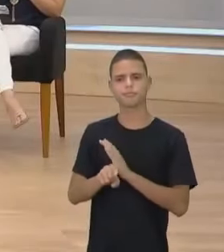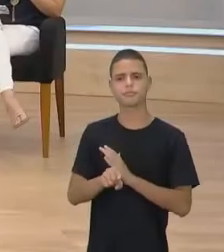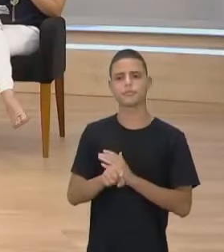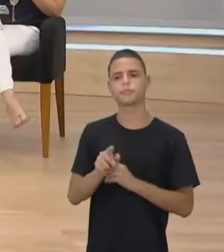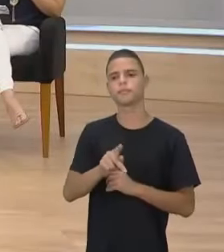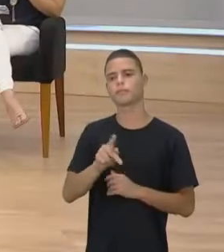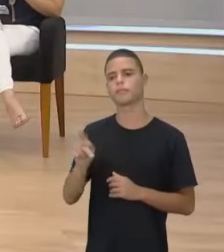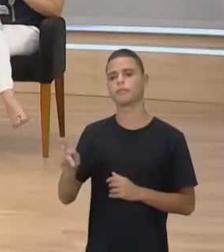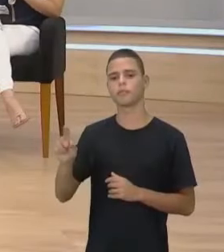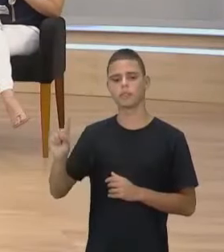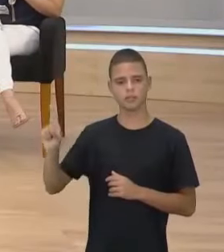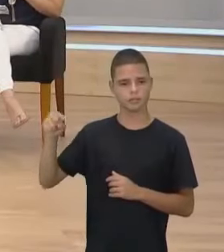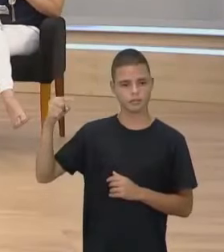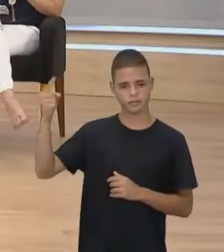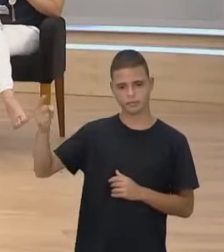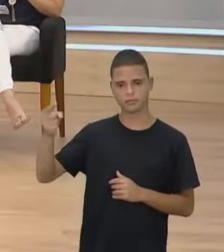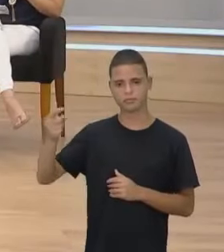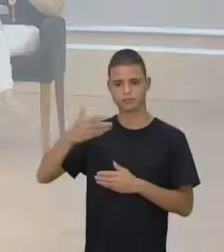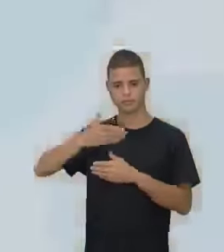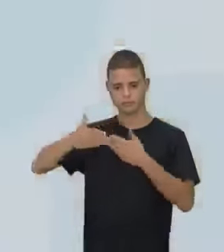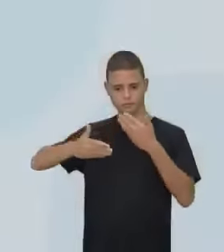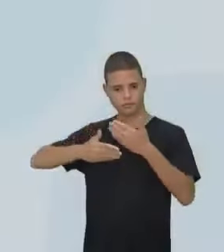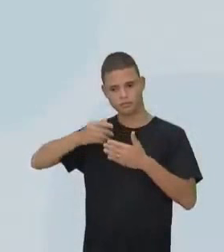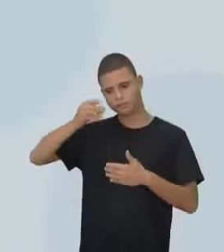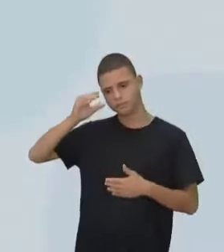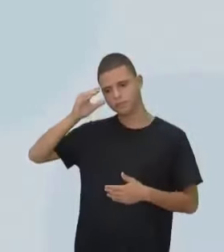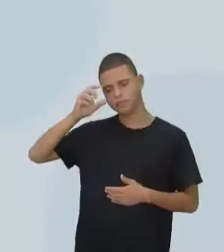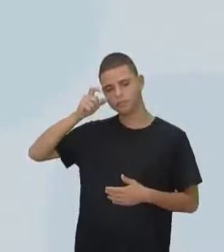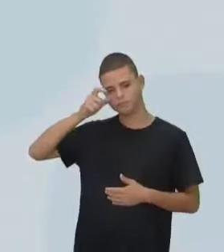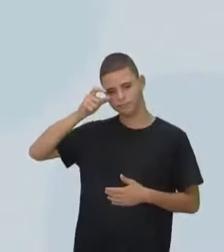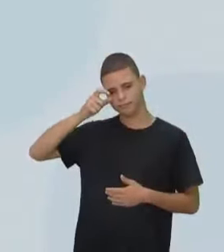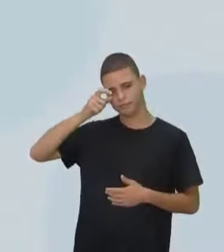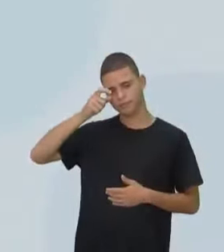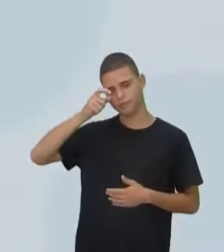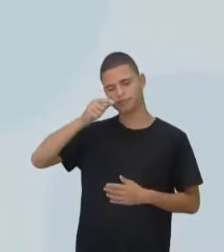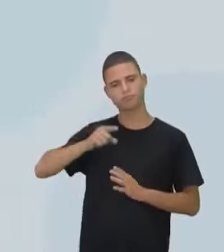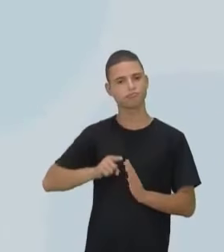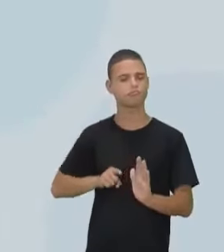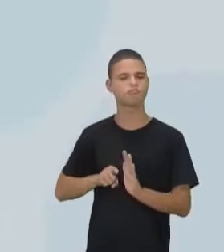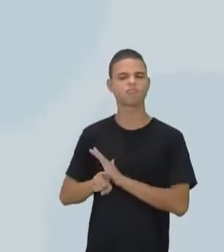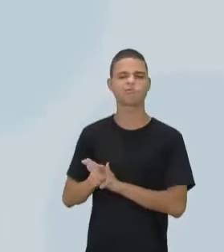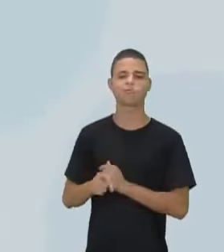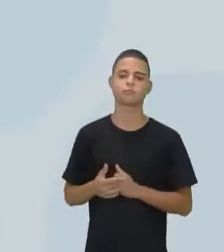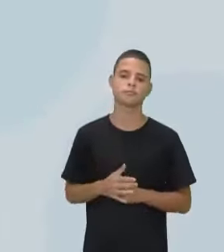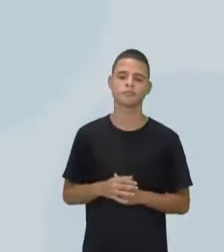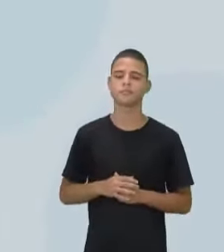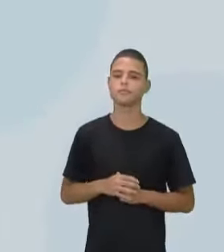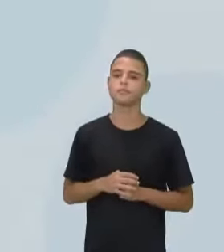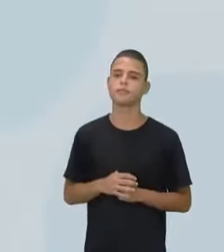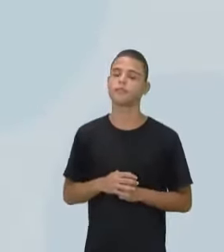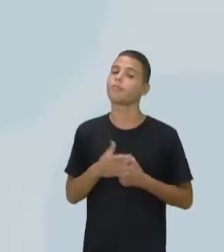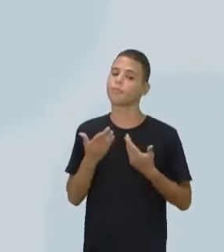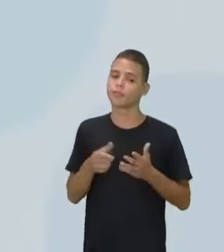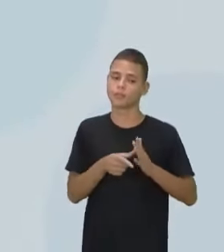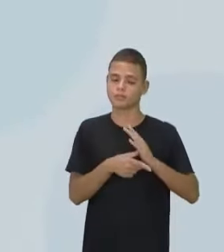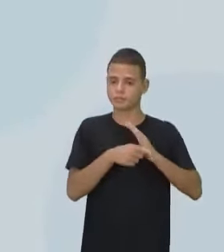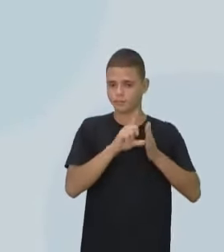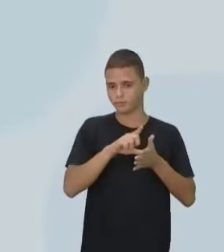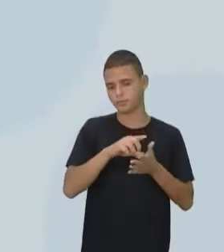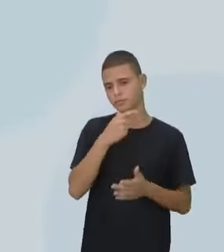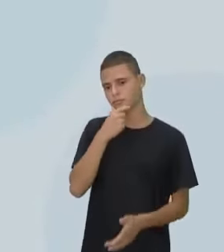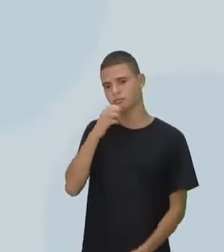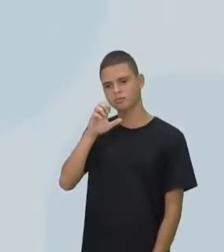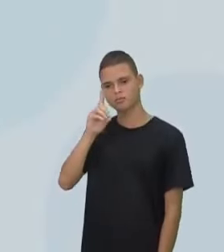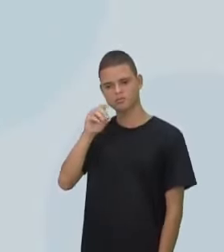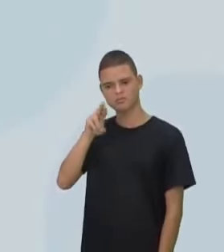agora, né? O próximo slide é bem interessante sim. sobre isso. Perguntar então, professores, antes do Eduardo continuar aqui e falar